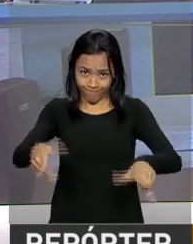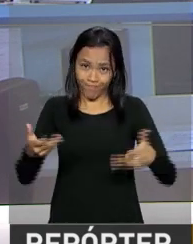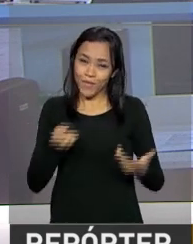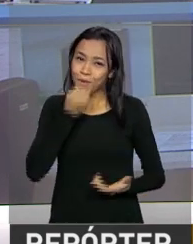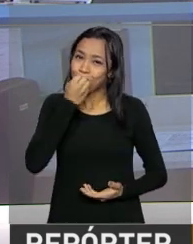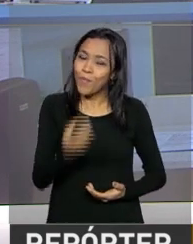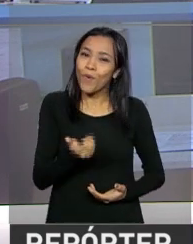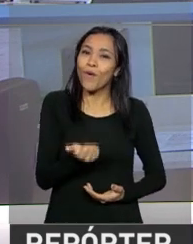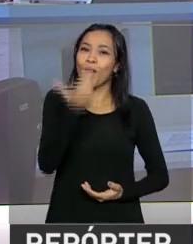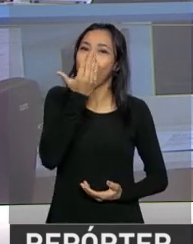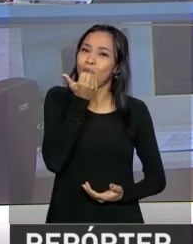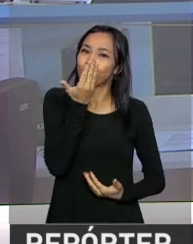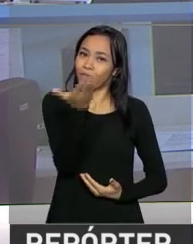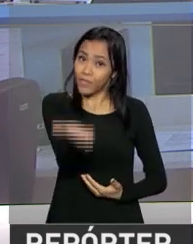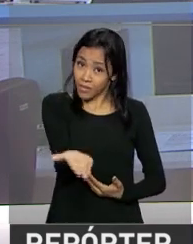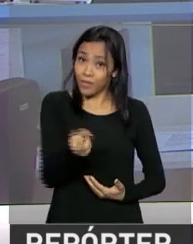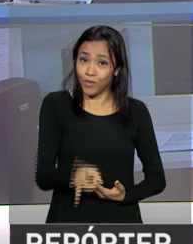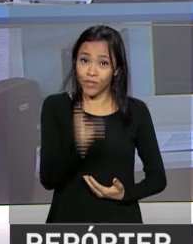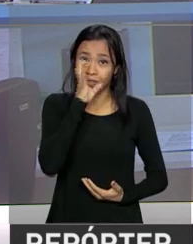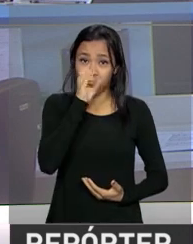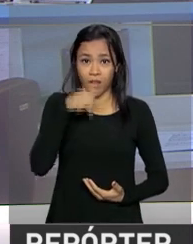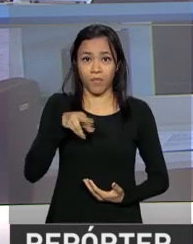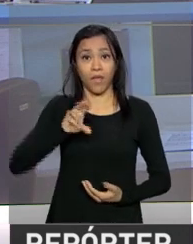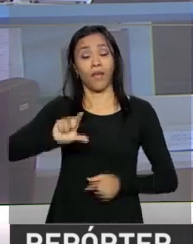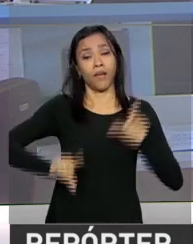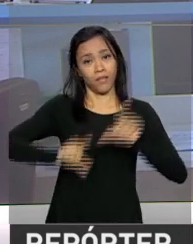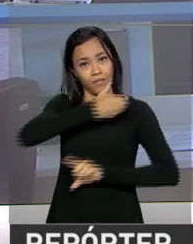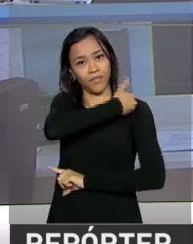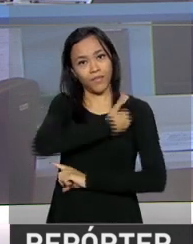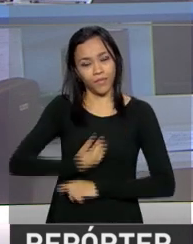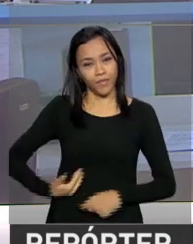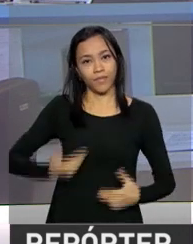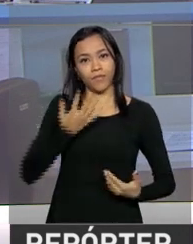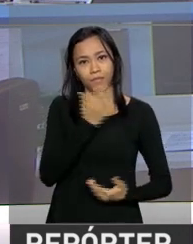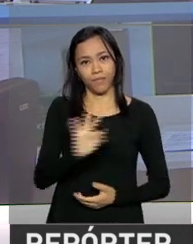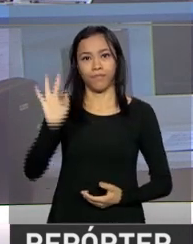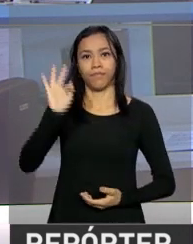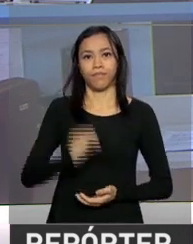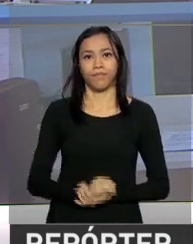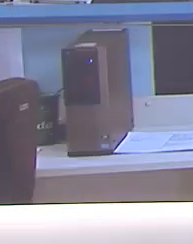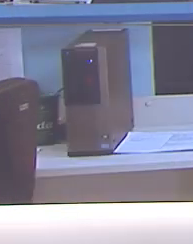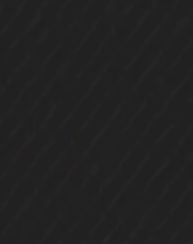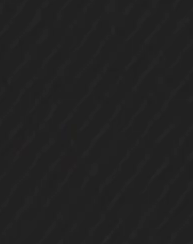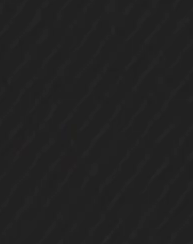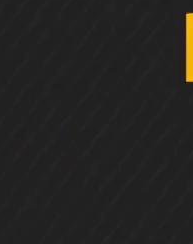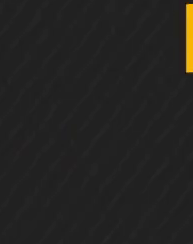Um bom almoço para você e continue com a gente aqui na NBR, a TV do Governo Federal.